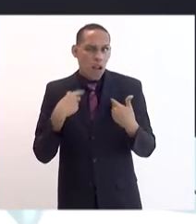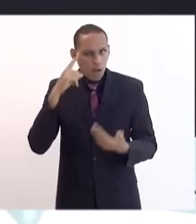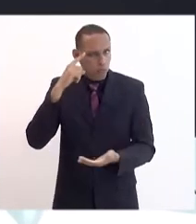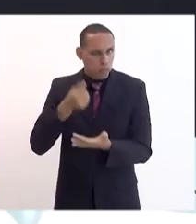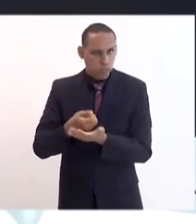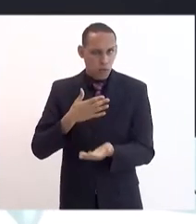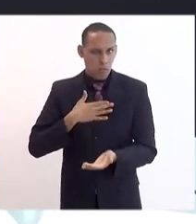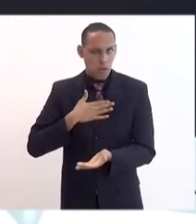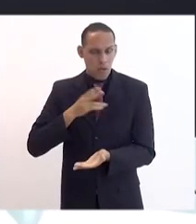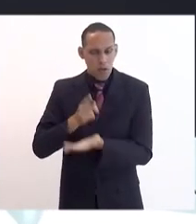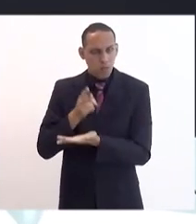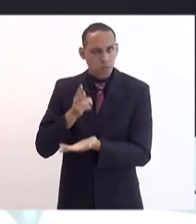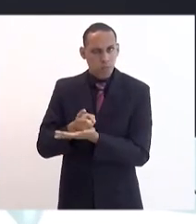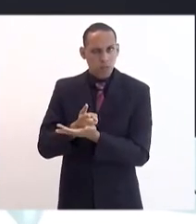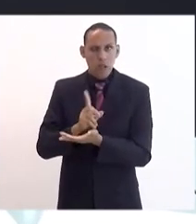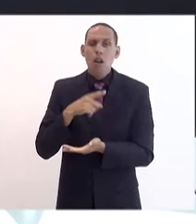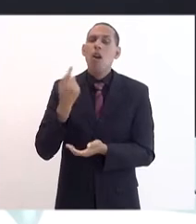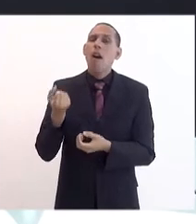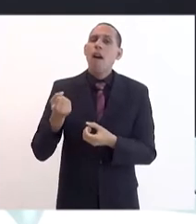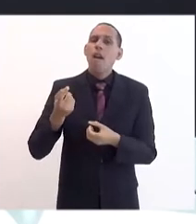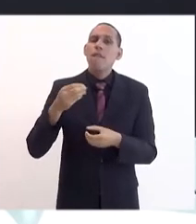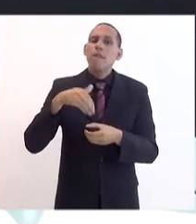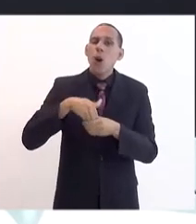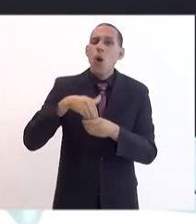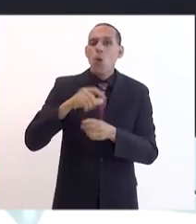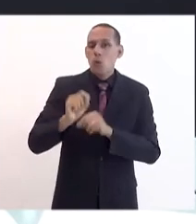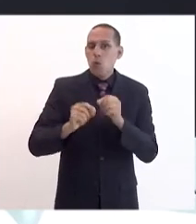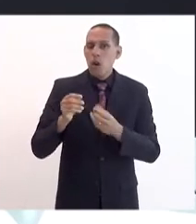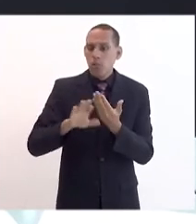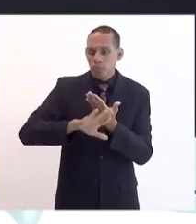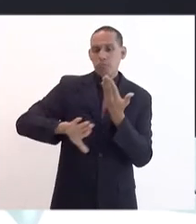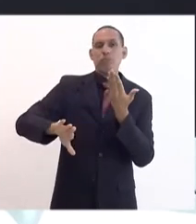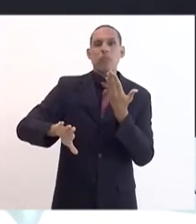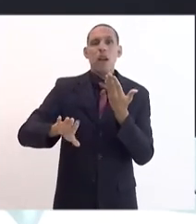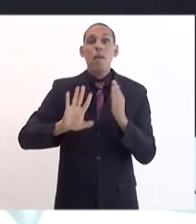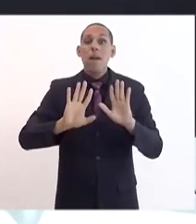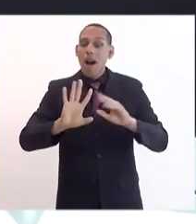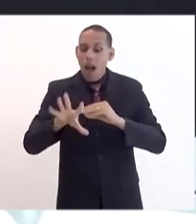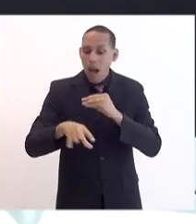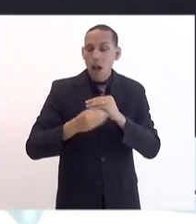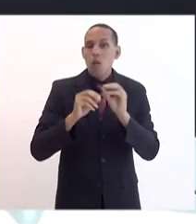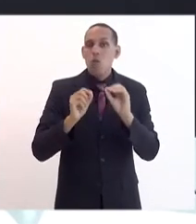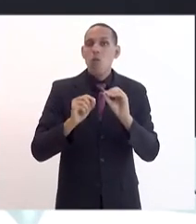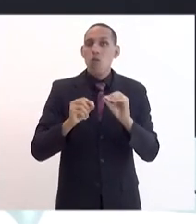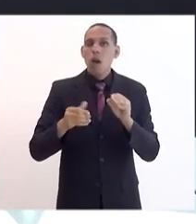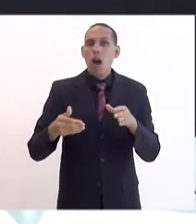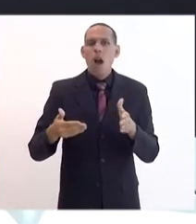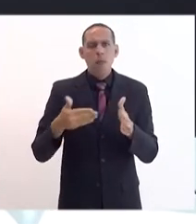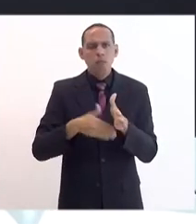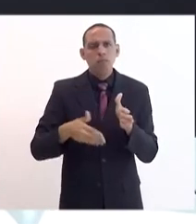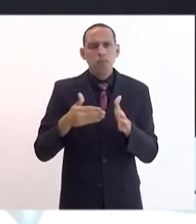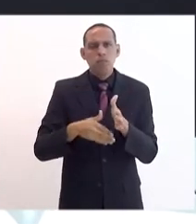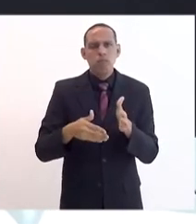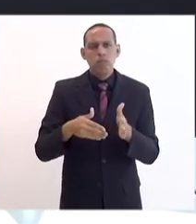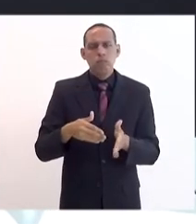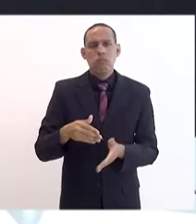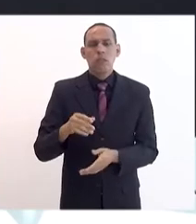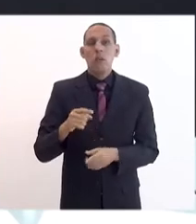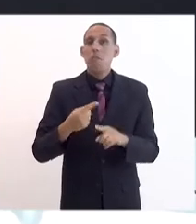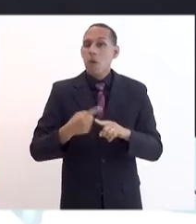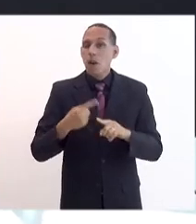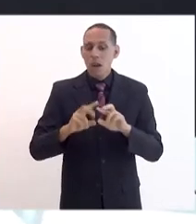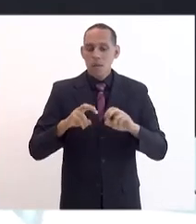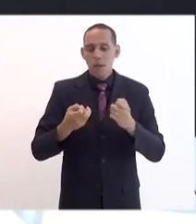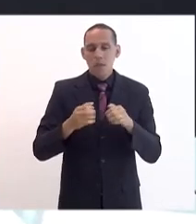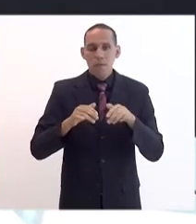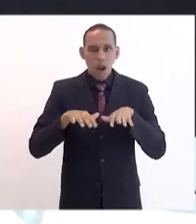gente vota pela rejeição e faz como adendo a objeção que daqui para frente é o plenário que tem que